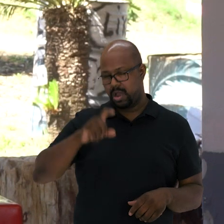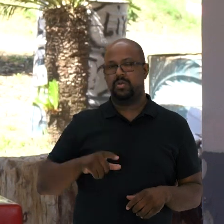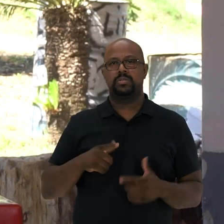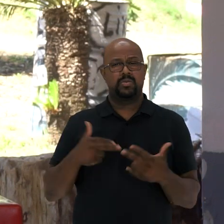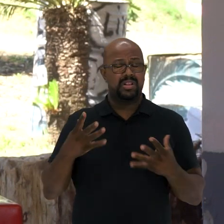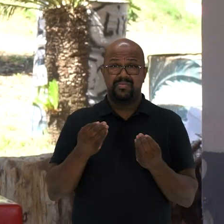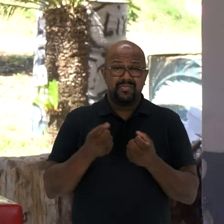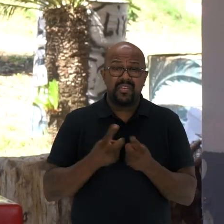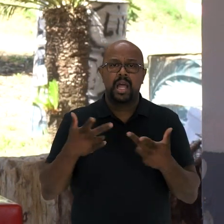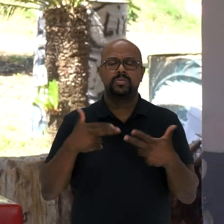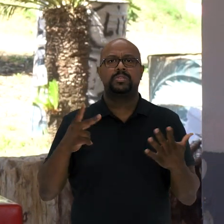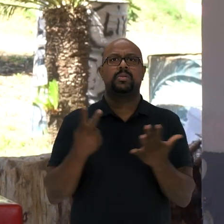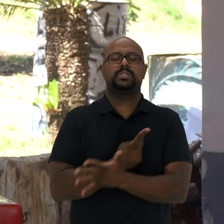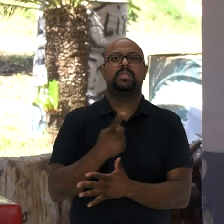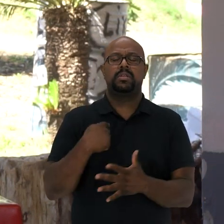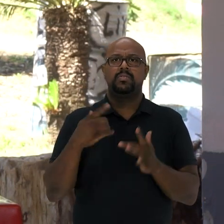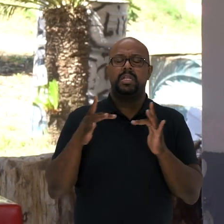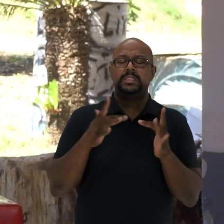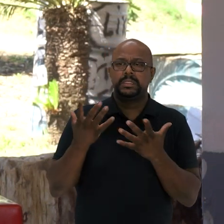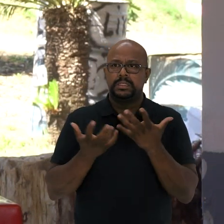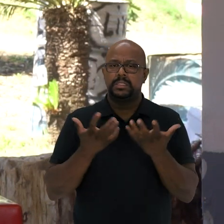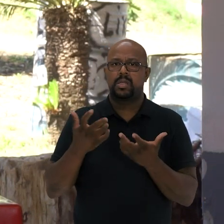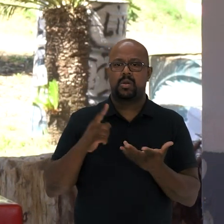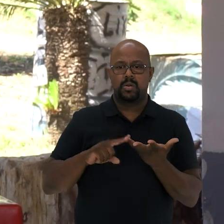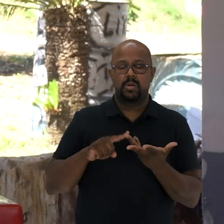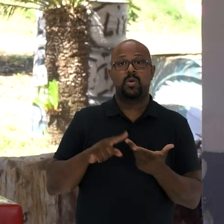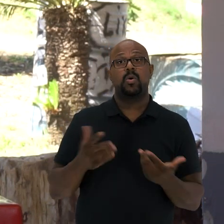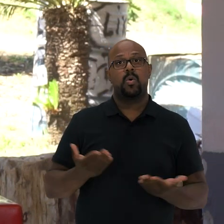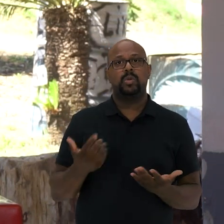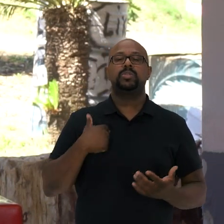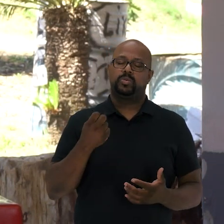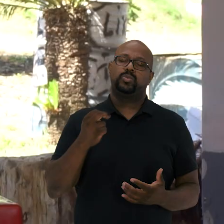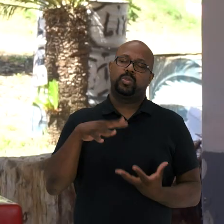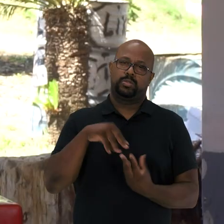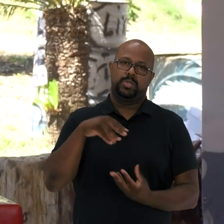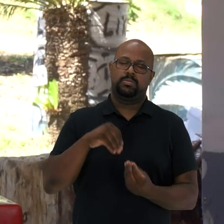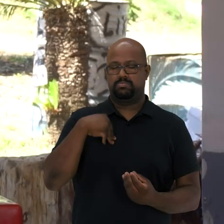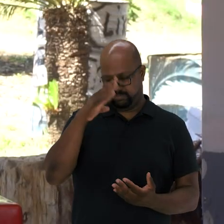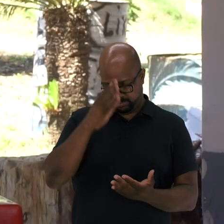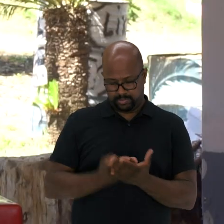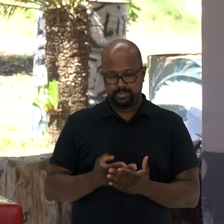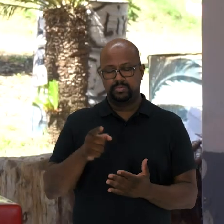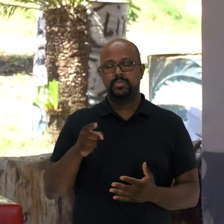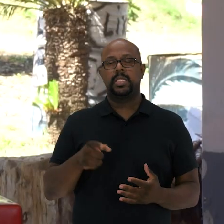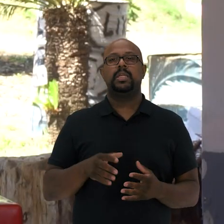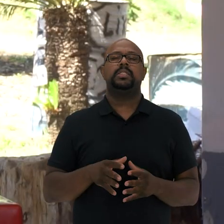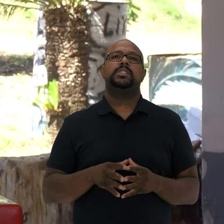ruim. Então, várias coisas assim, ó, que ligando uma coisa com a outra, né? Hoje eu sou um espiritualista,